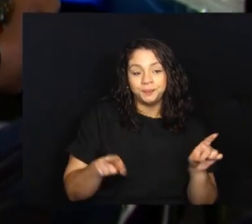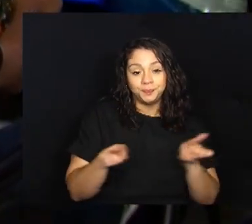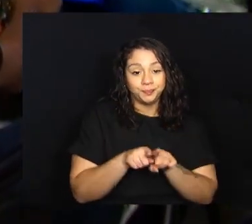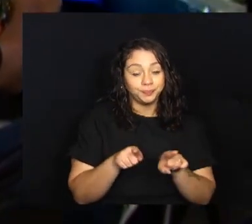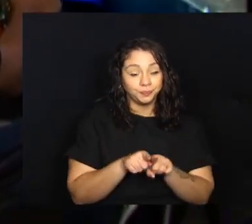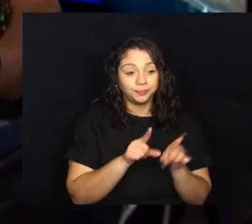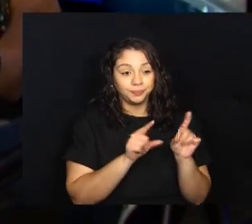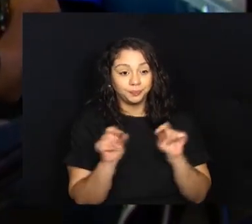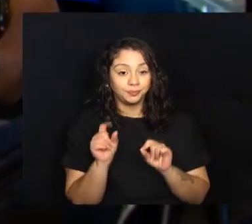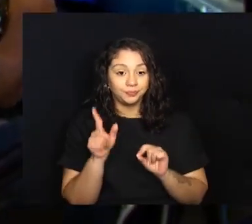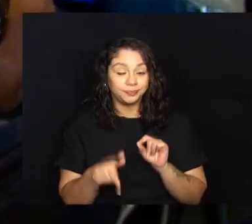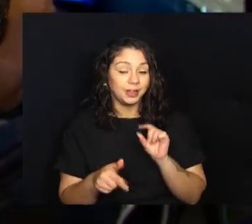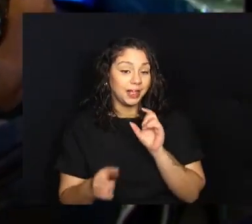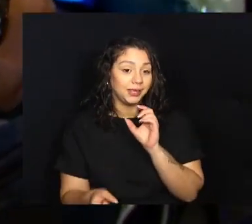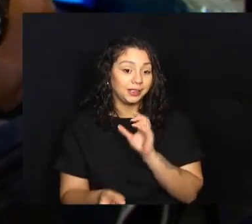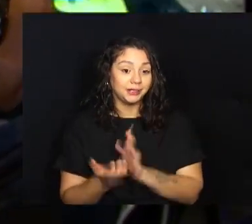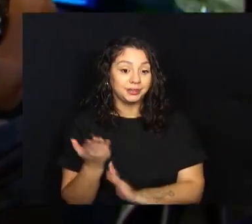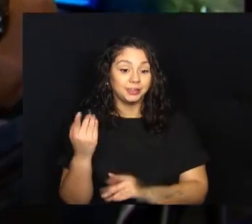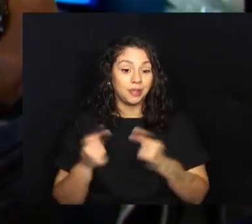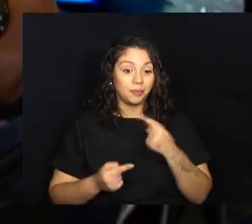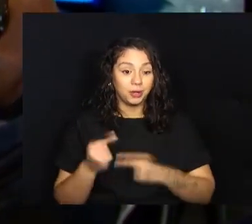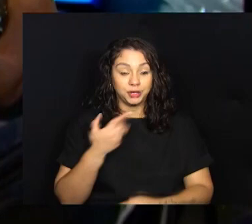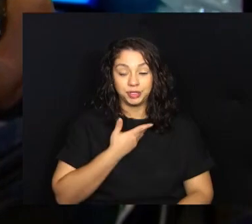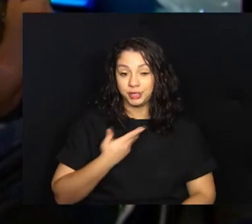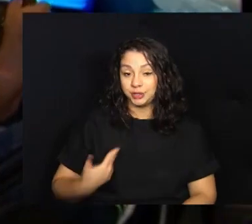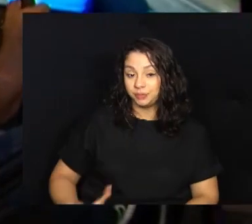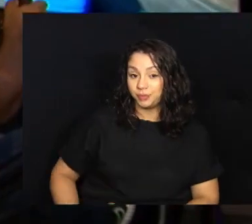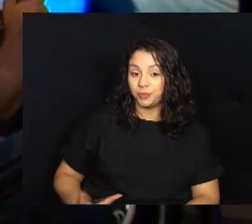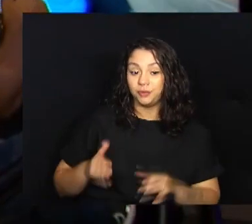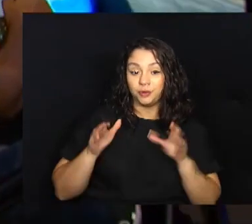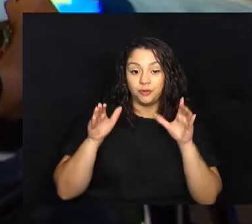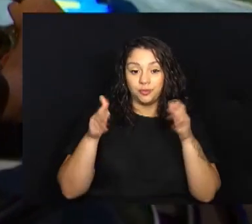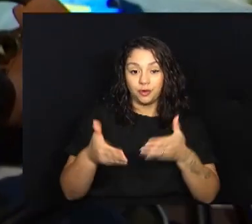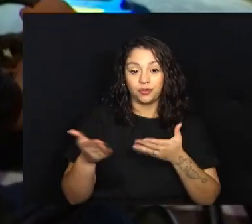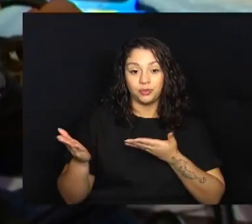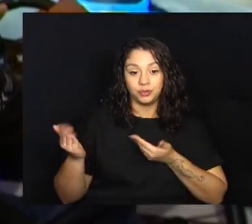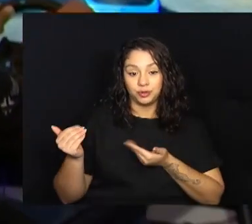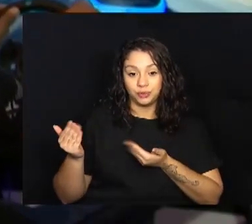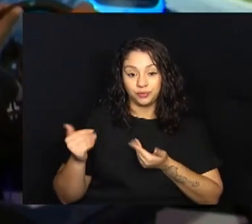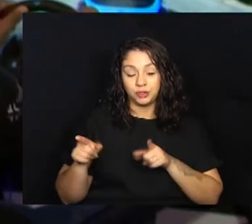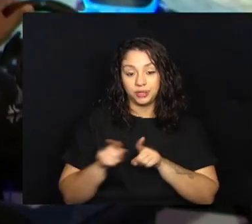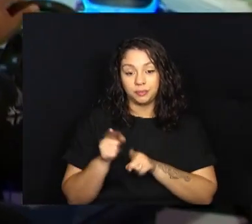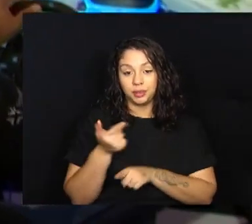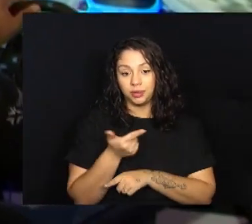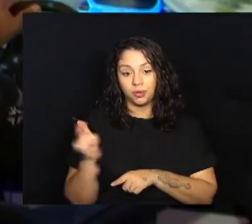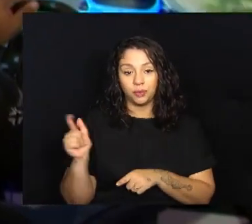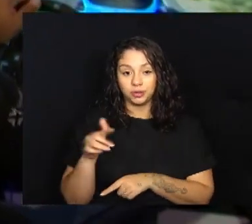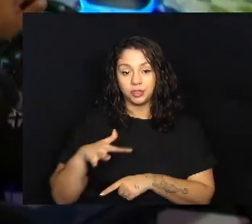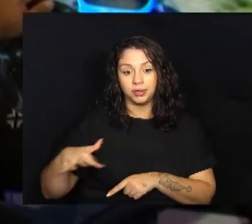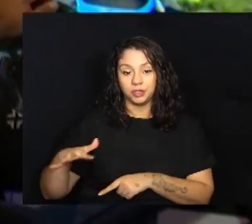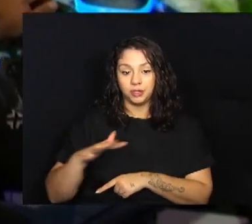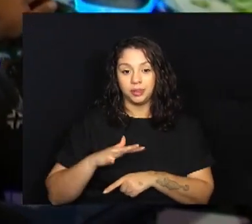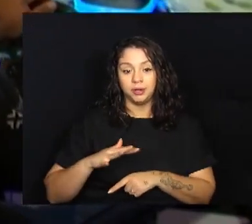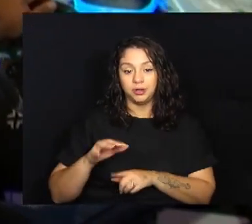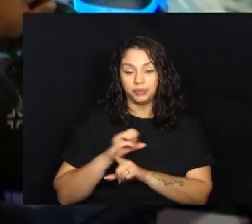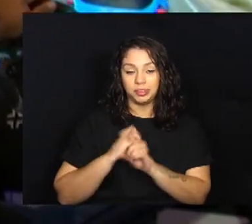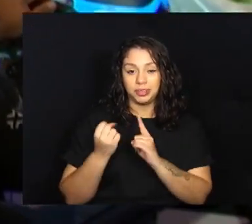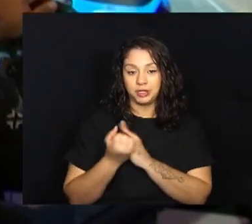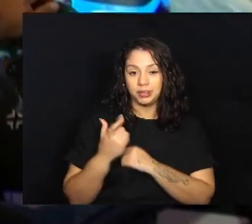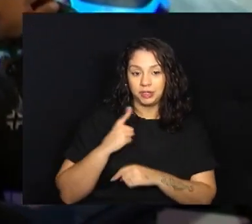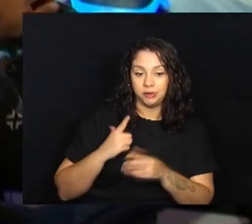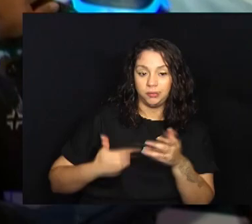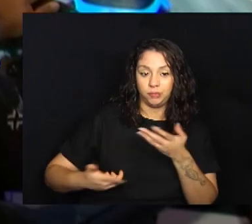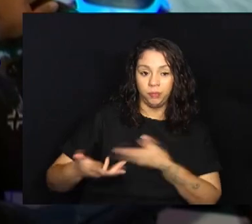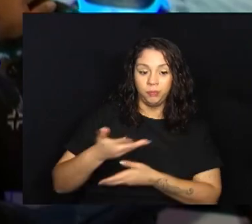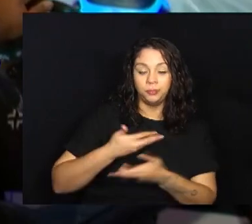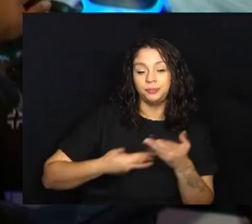além da criação de políticas públicas para a juventude e outras camadas da sociedade que estejam envolvidas